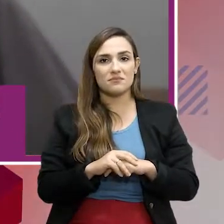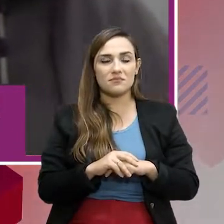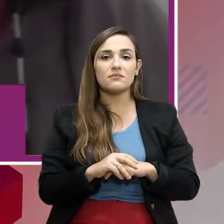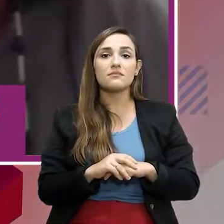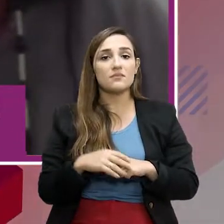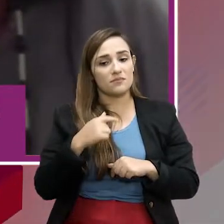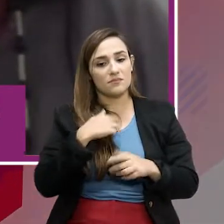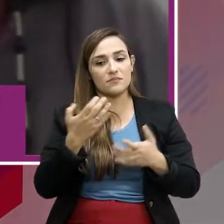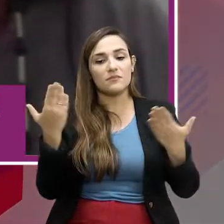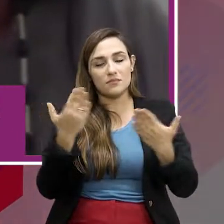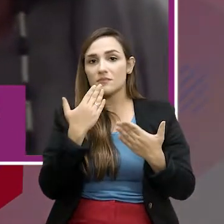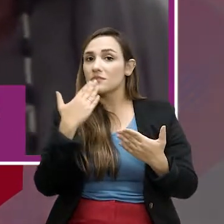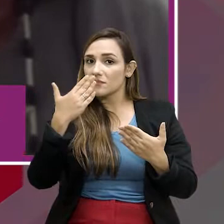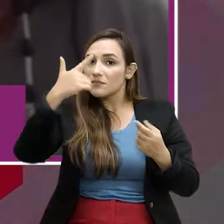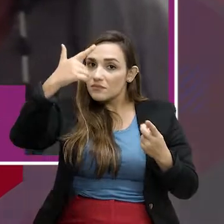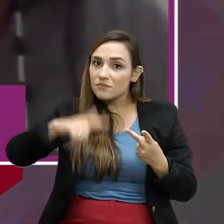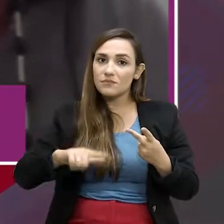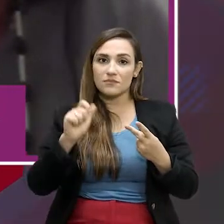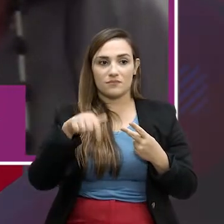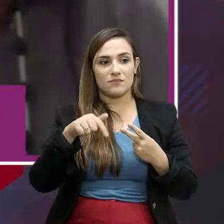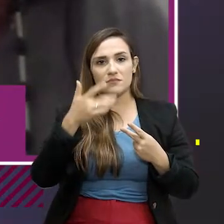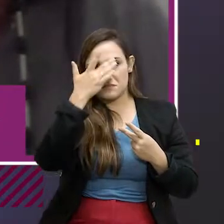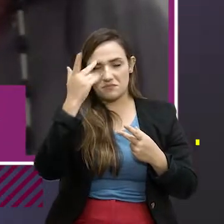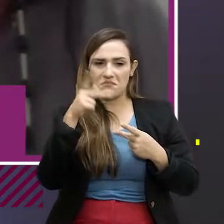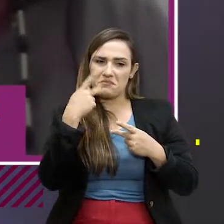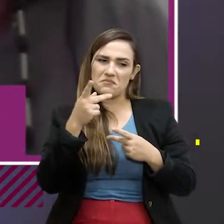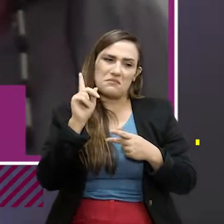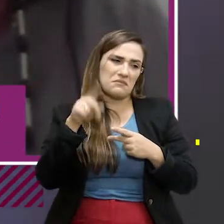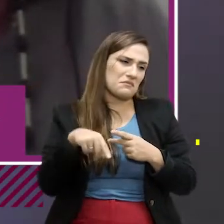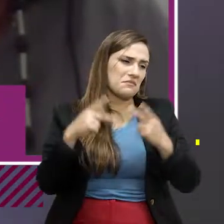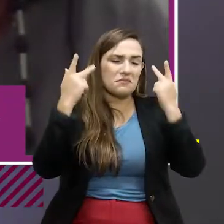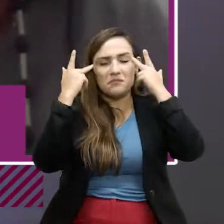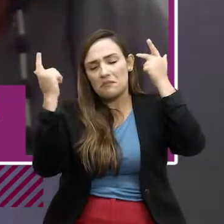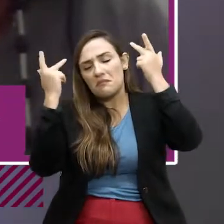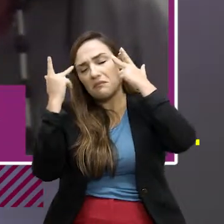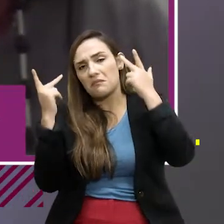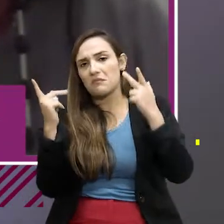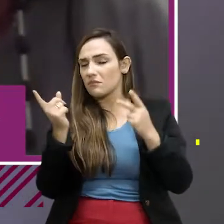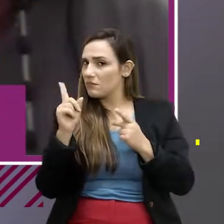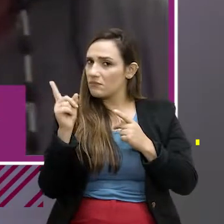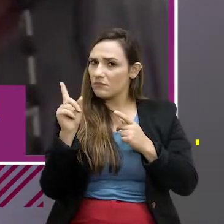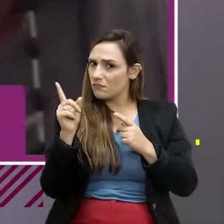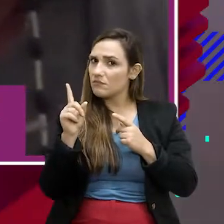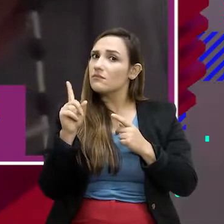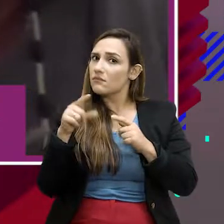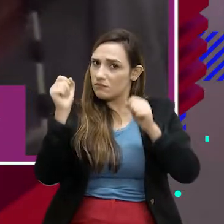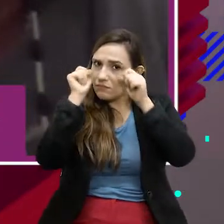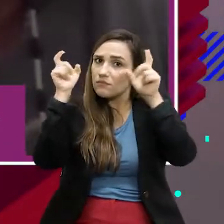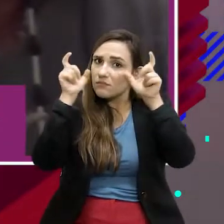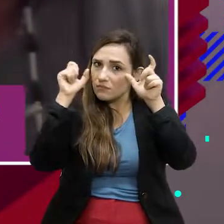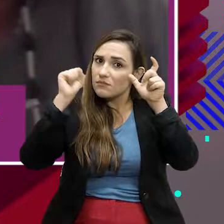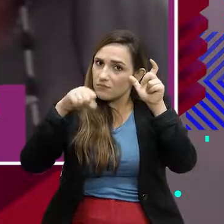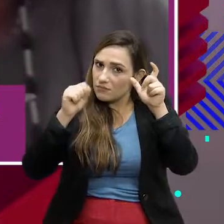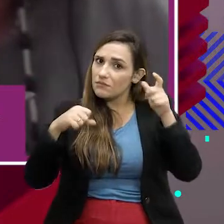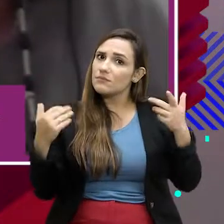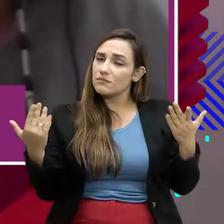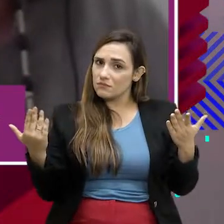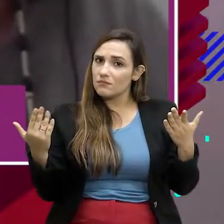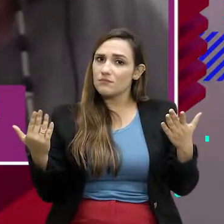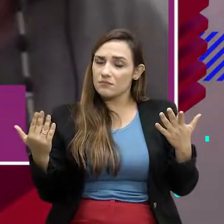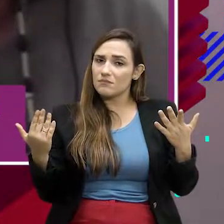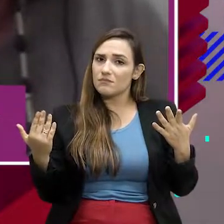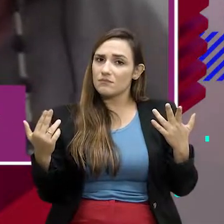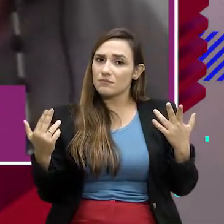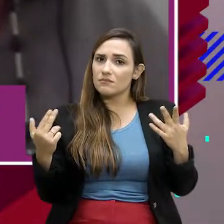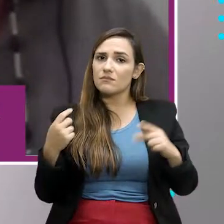deixando a gente de cabelo, mais cabelo branco ainda, porque então eu quero até tudo reiterar isso aqui, doutora, porque as pessoas